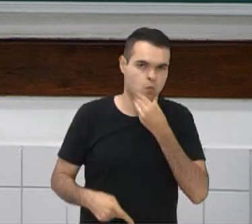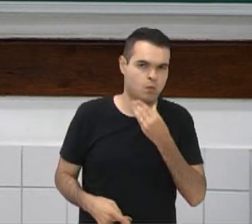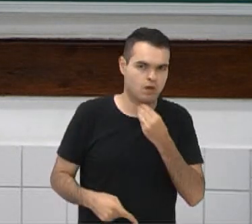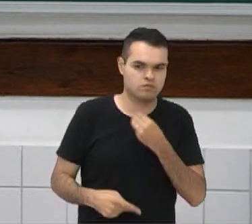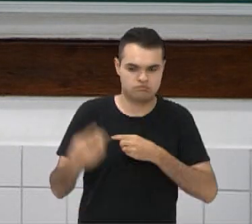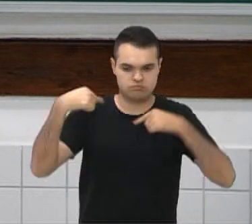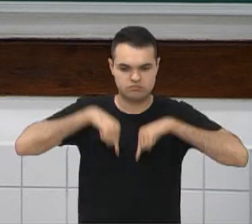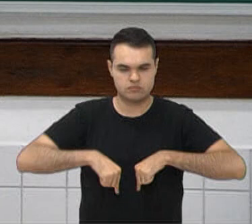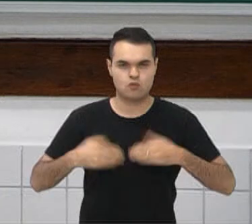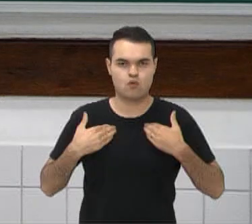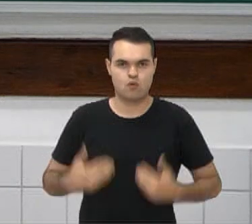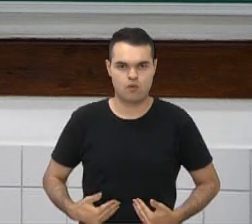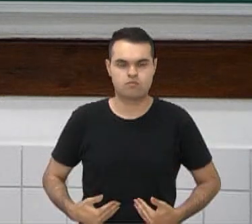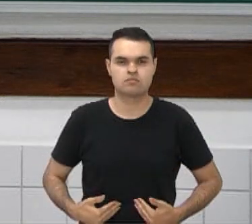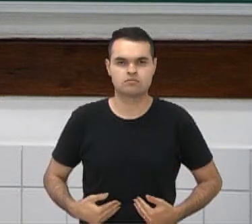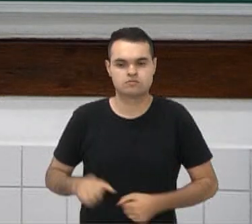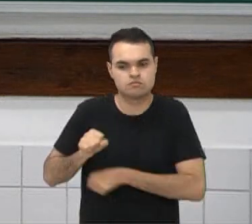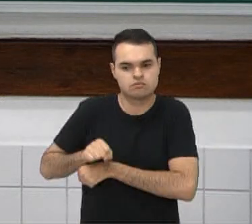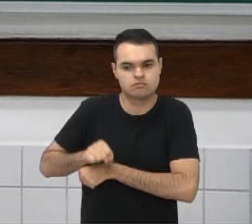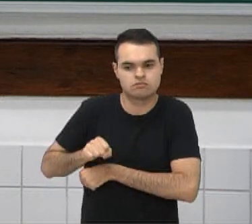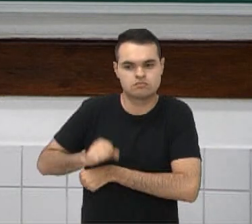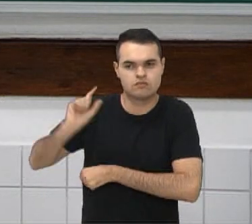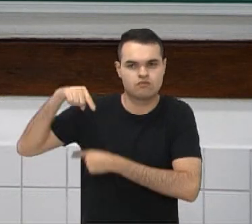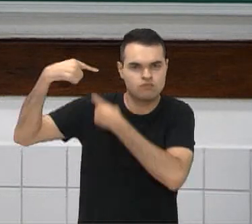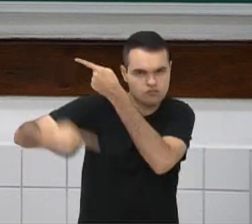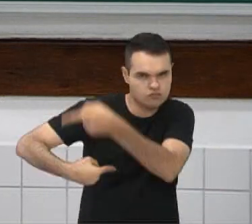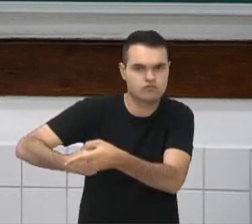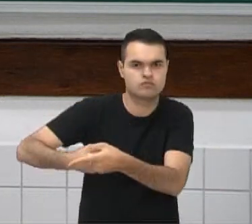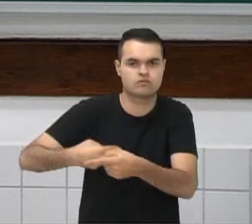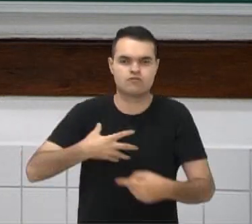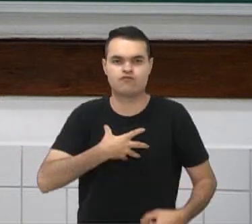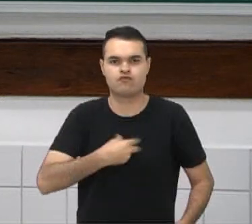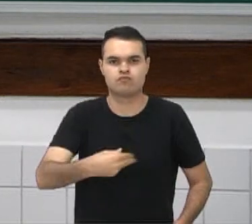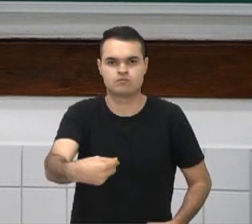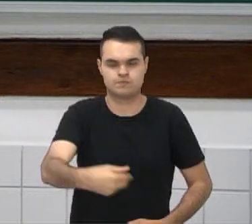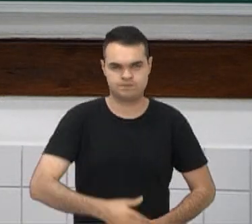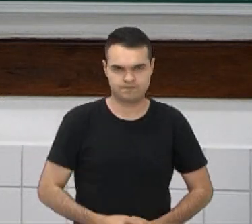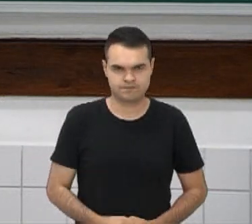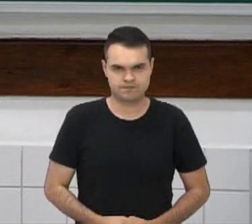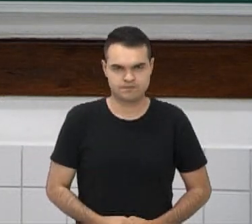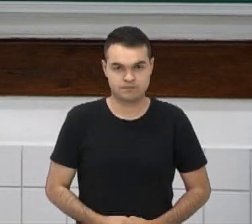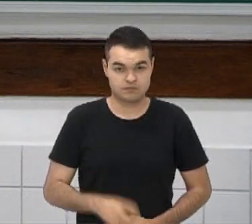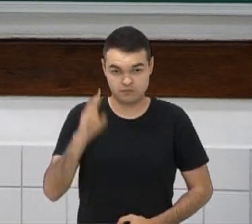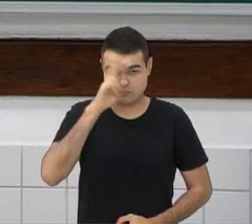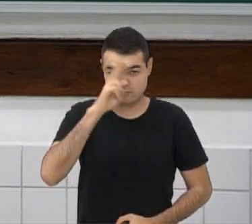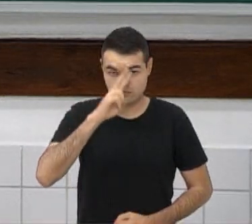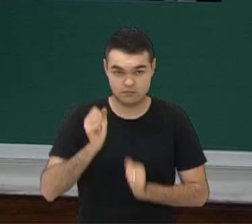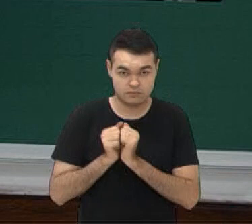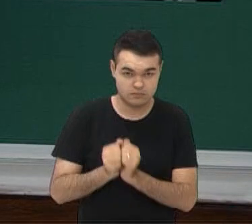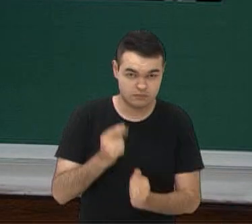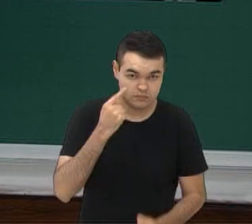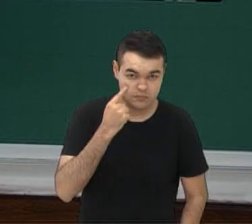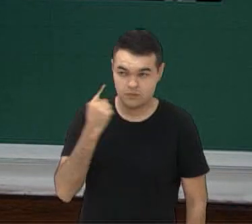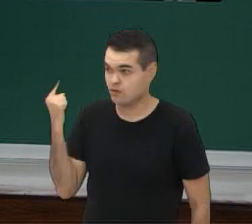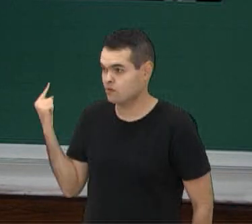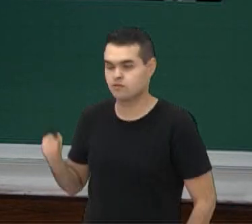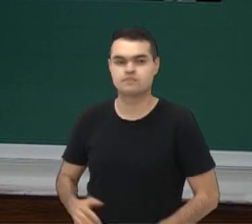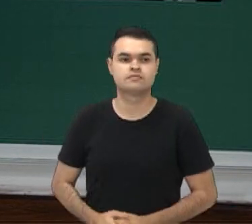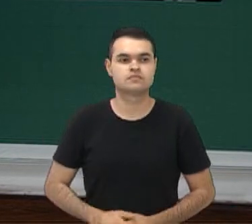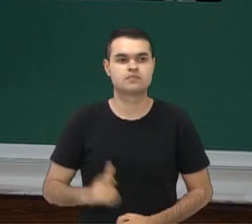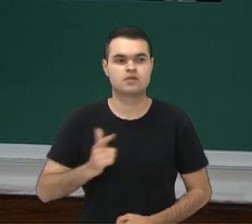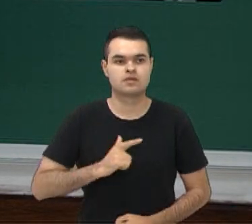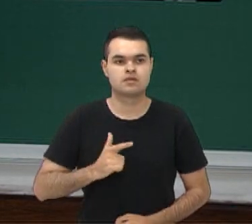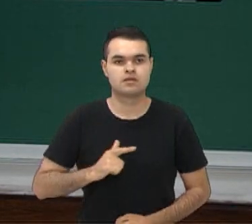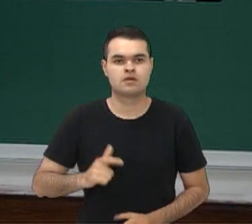do seu corpo para uma fecundação posterior aí. Tudo bem? E lembrando, acompanhe aqui comigo, que existe